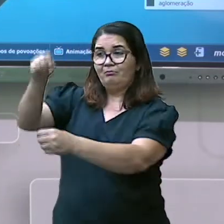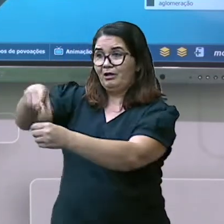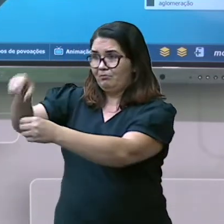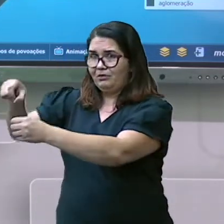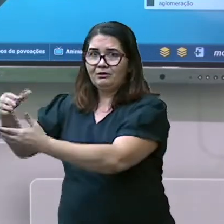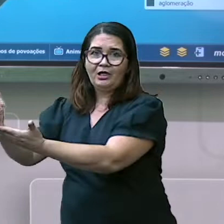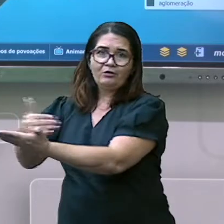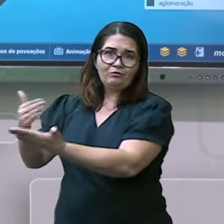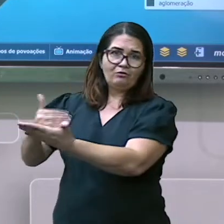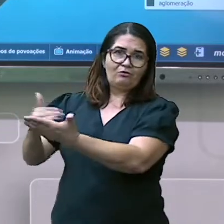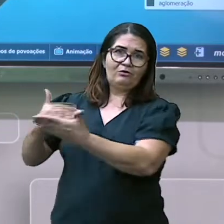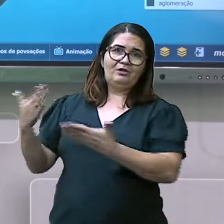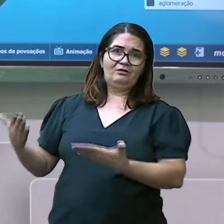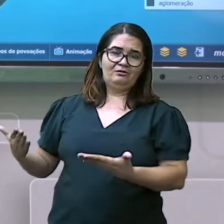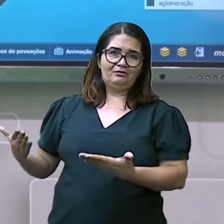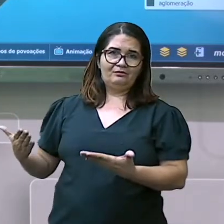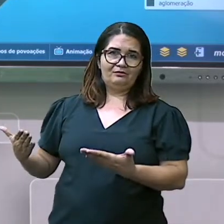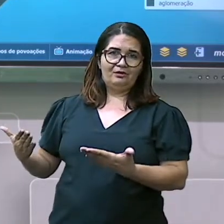Como que vai